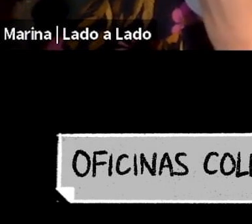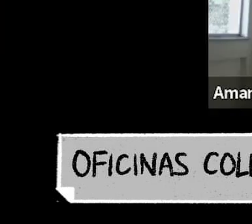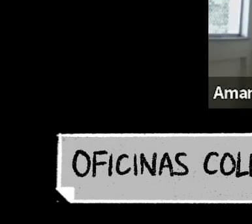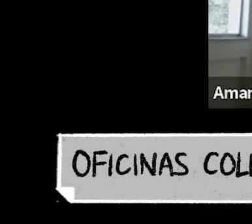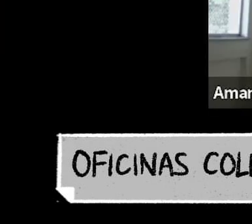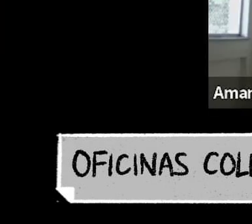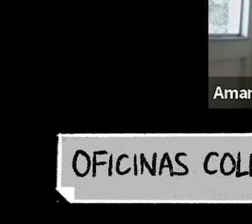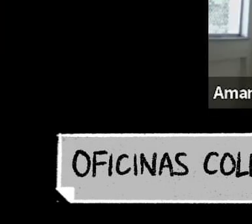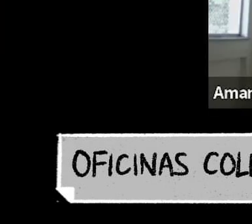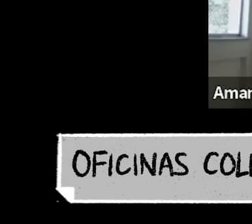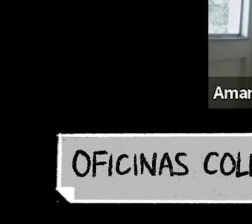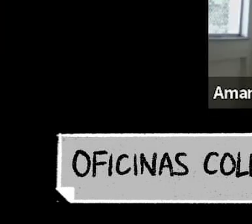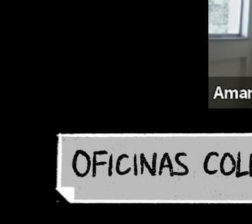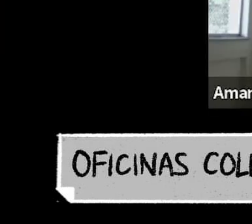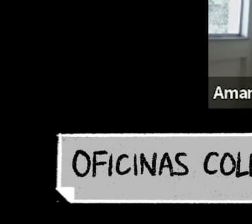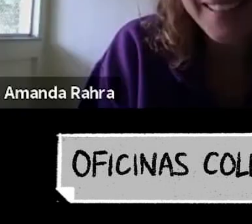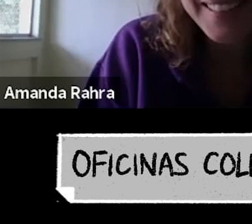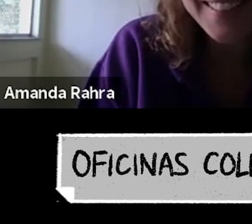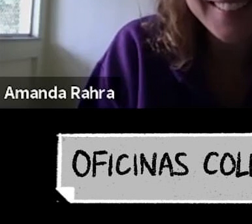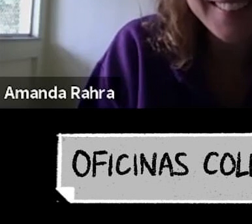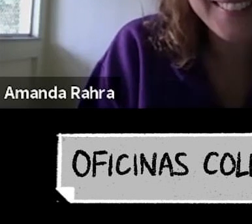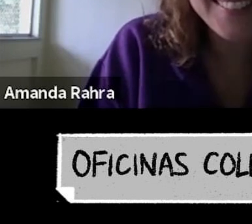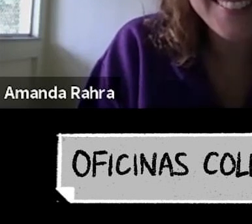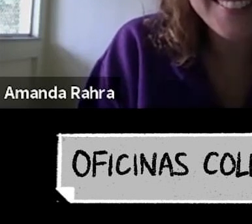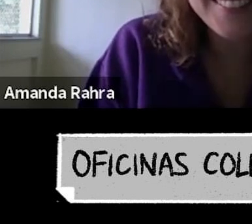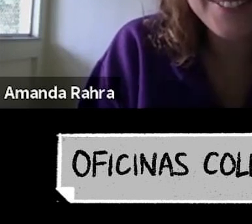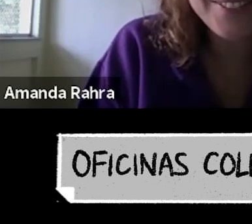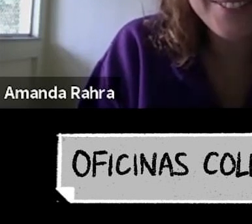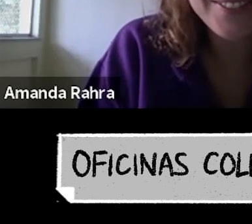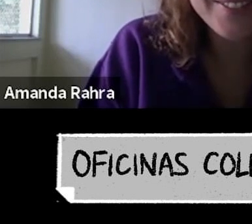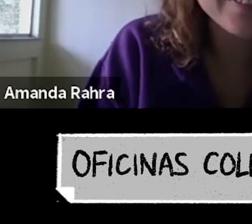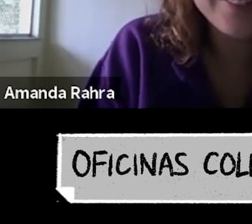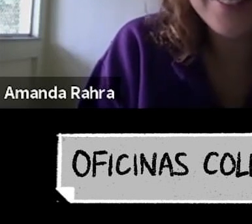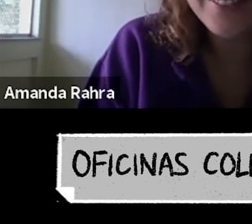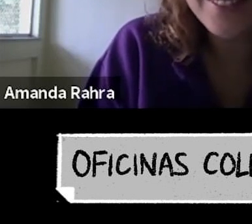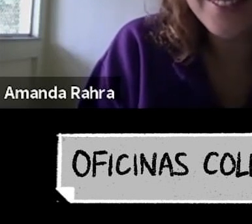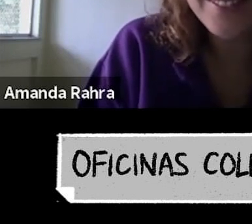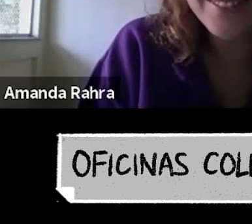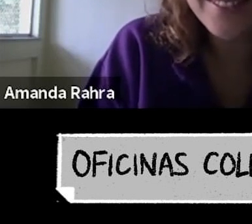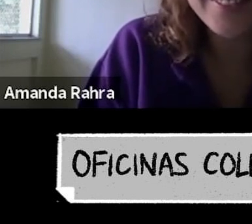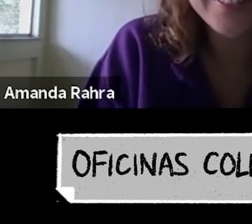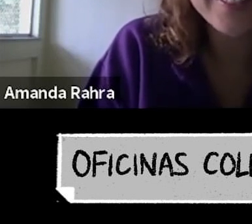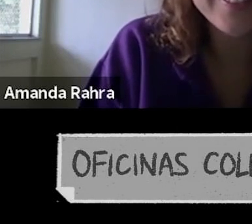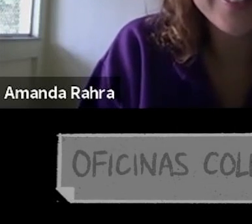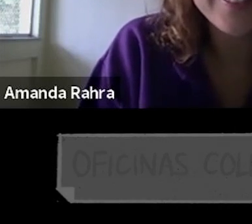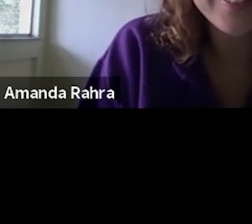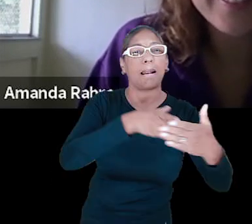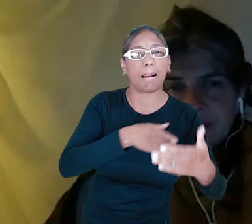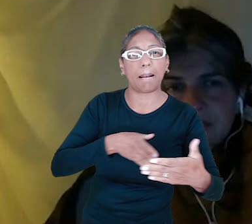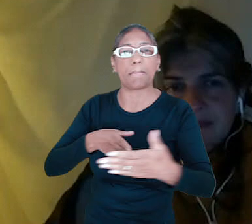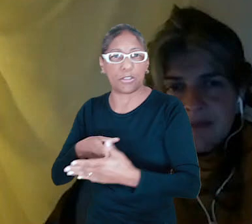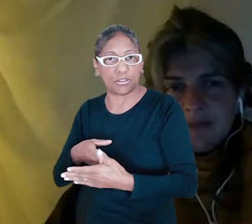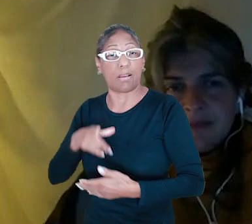Oficinas coletivas e mentorias individuais. Então a gente queria sempre abordar a situação mais diversa possível dentro das nossas